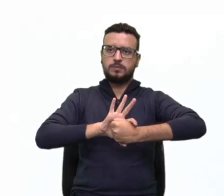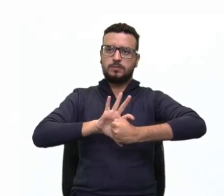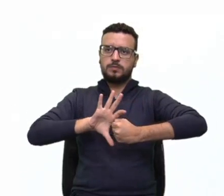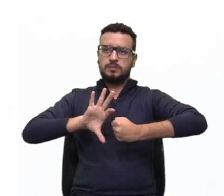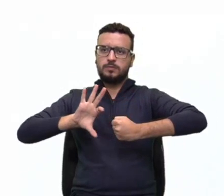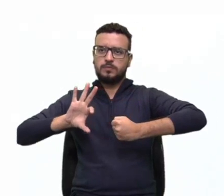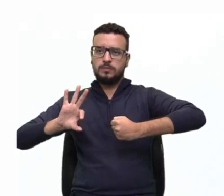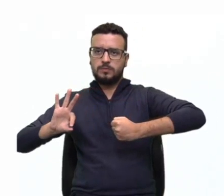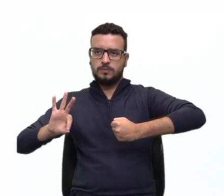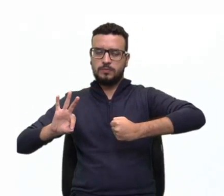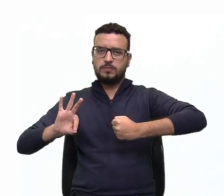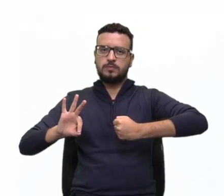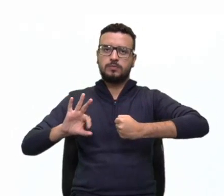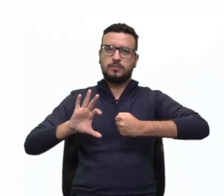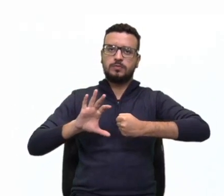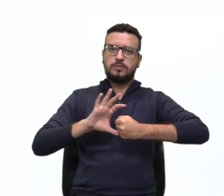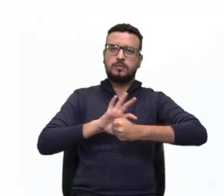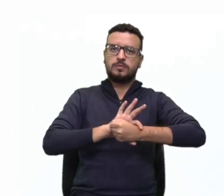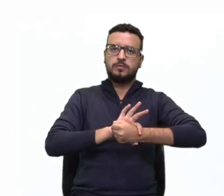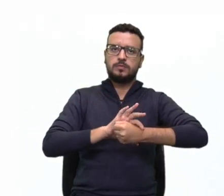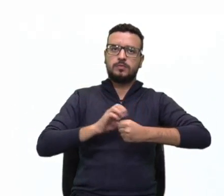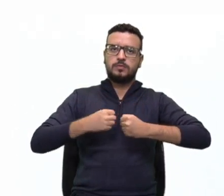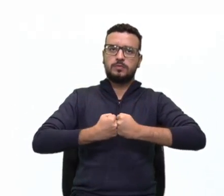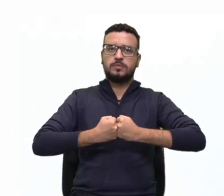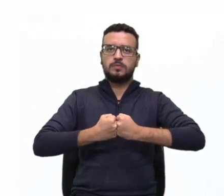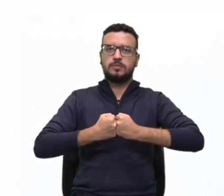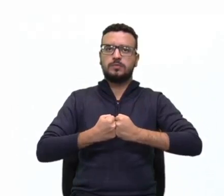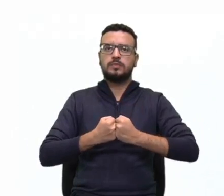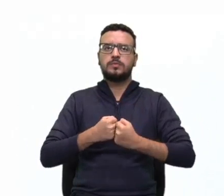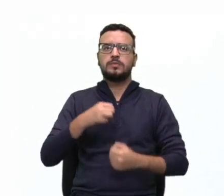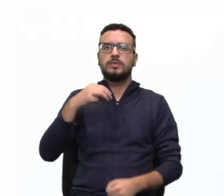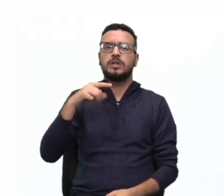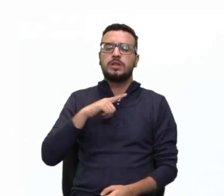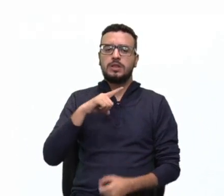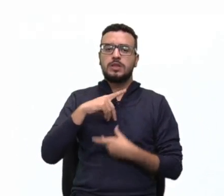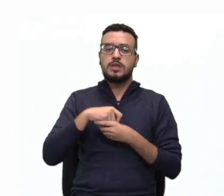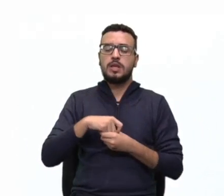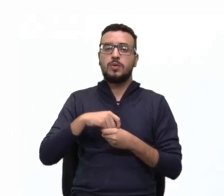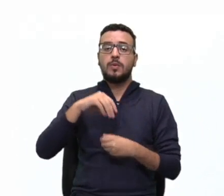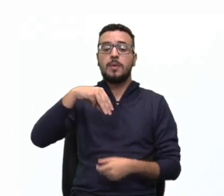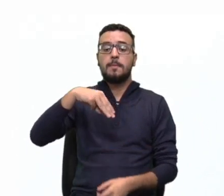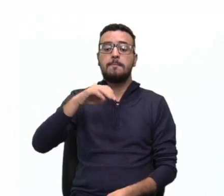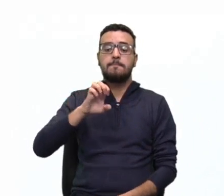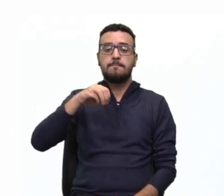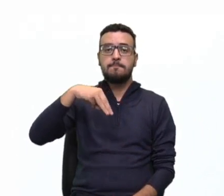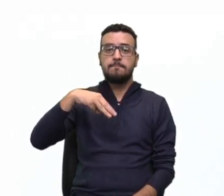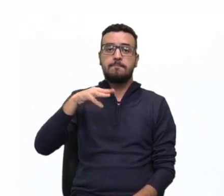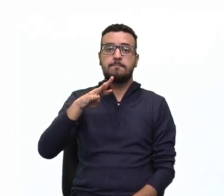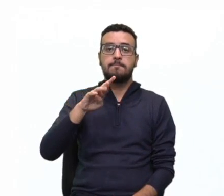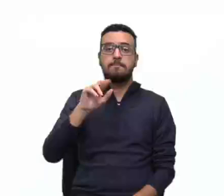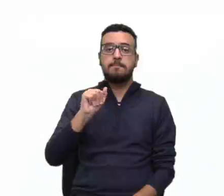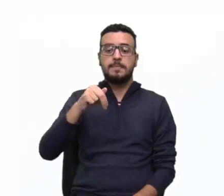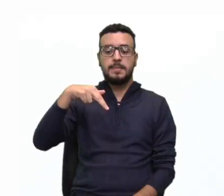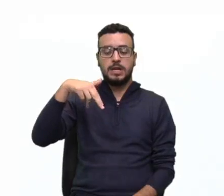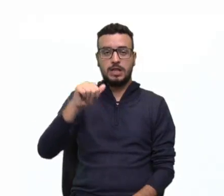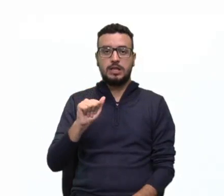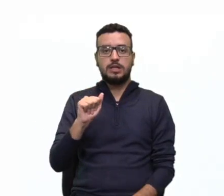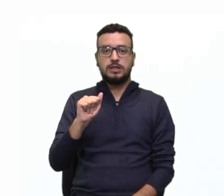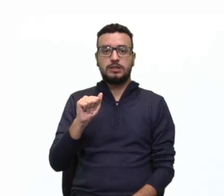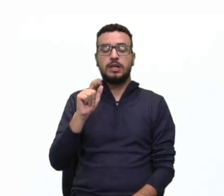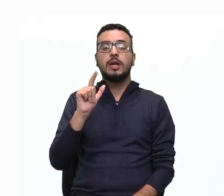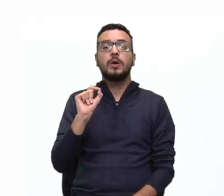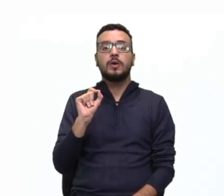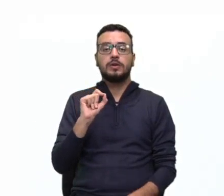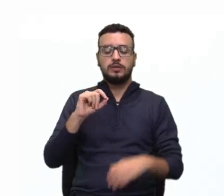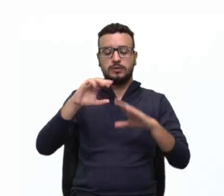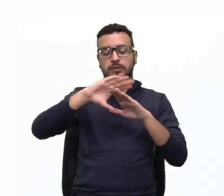membrana sinovial. O que a membrana sinovial faz? Ela vai fazer a secreção do fluido